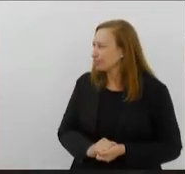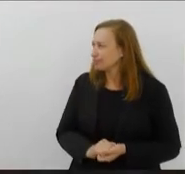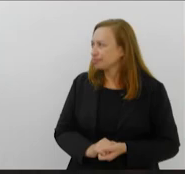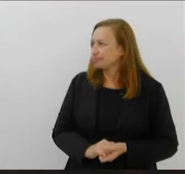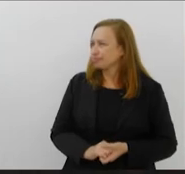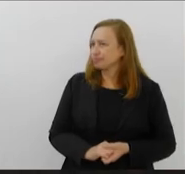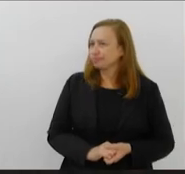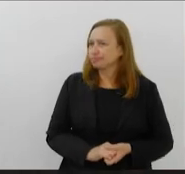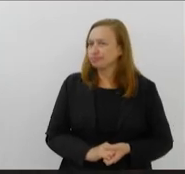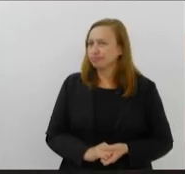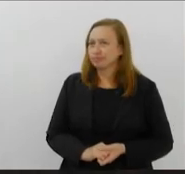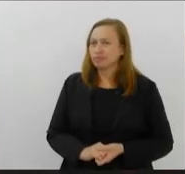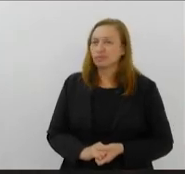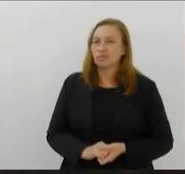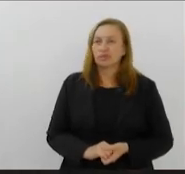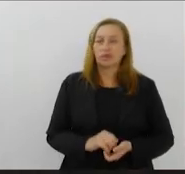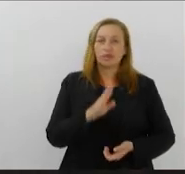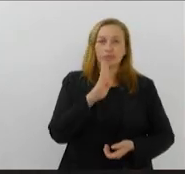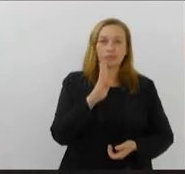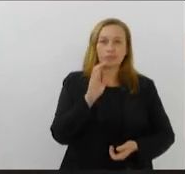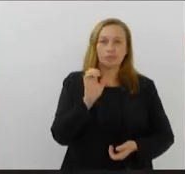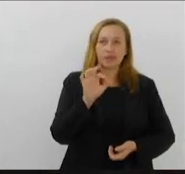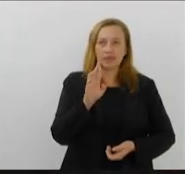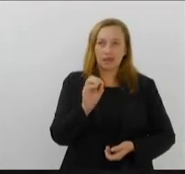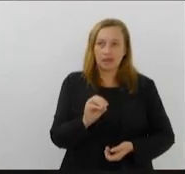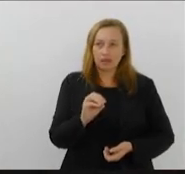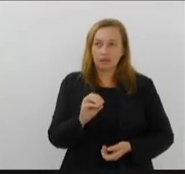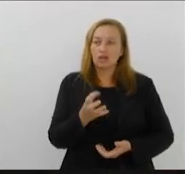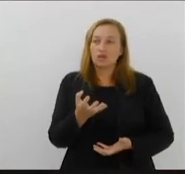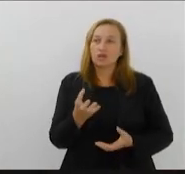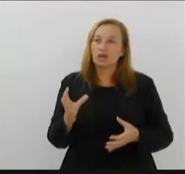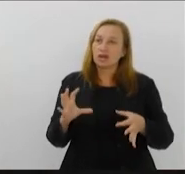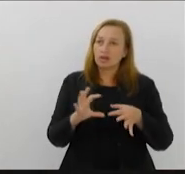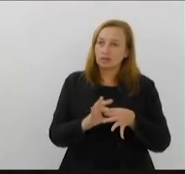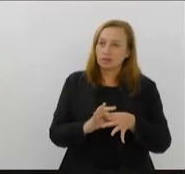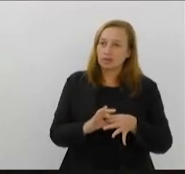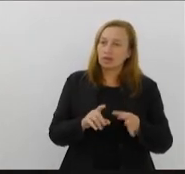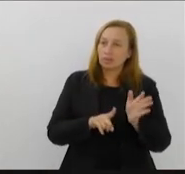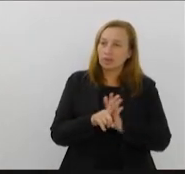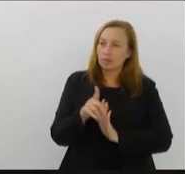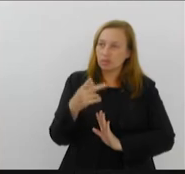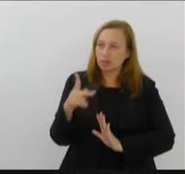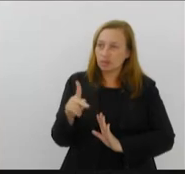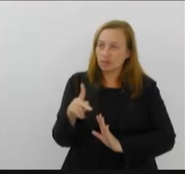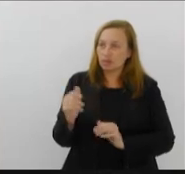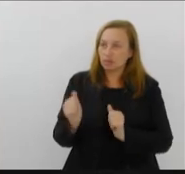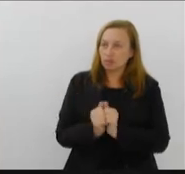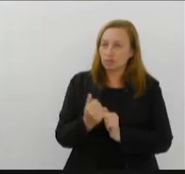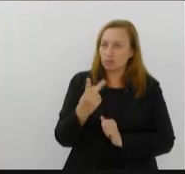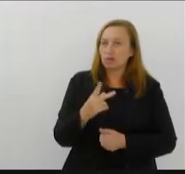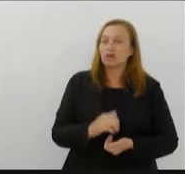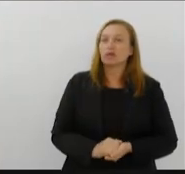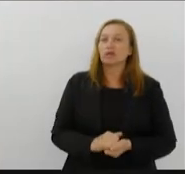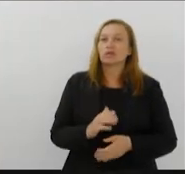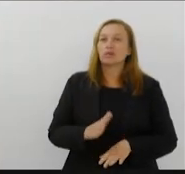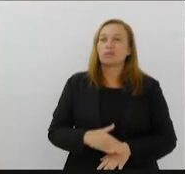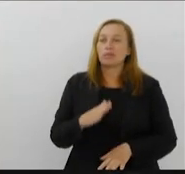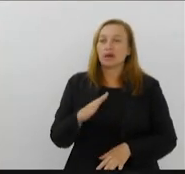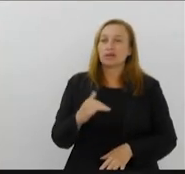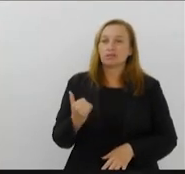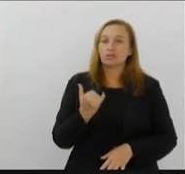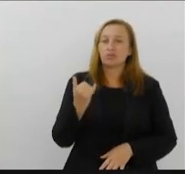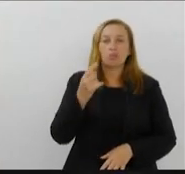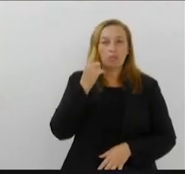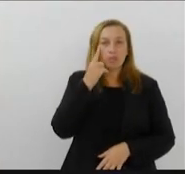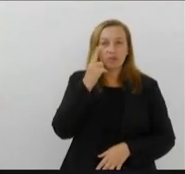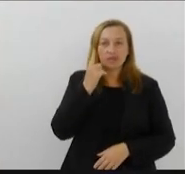o Bernardo agora. Deixa, só quero complementar a pergunta que ele me fez junto com a dela. Eu acho que é mais sólido que quando a gente